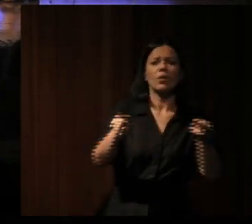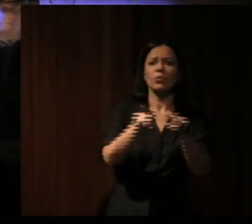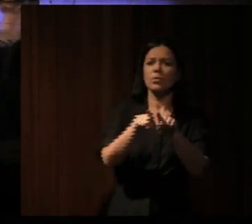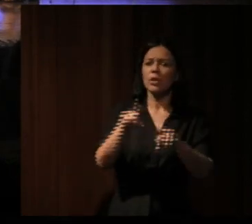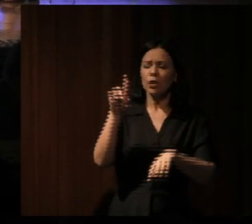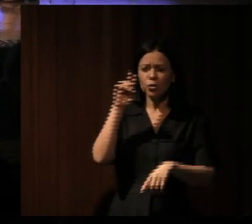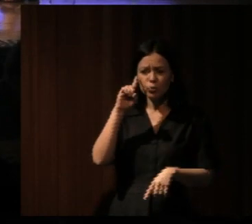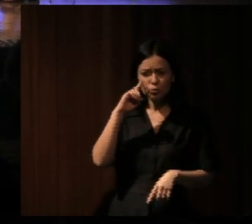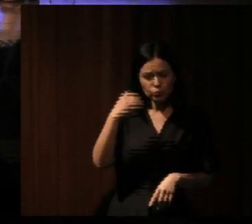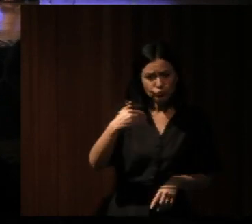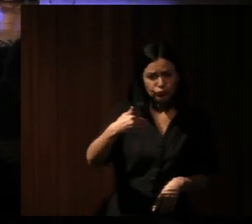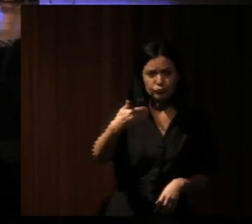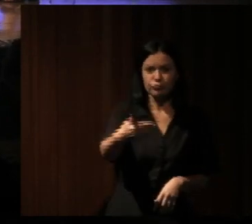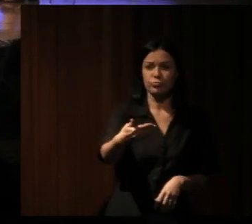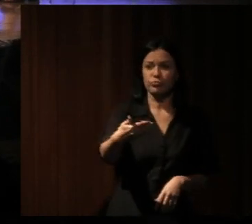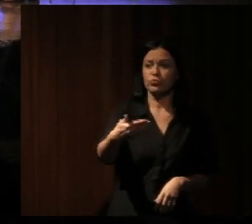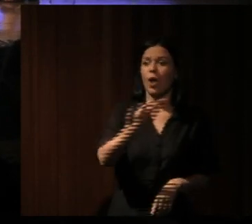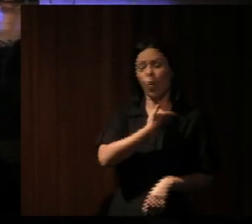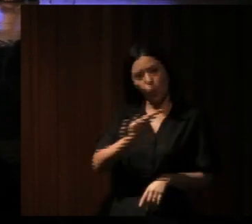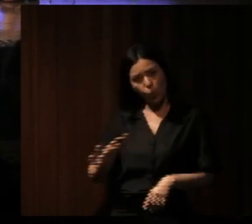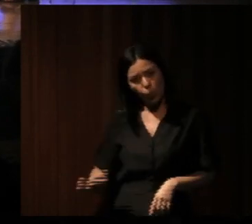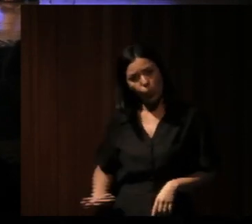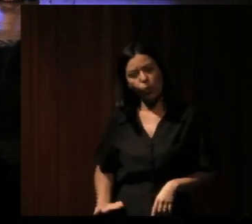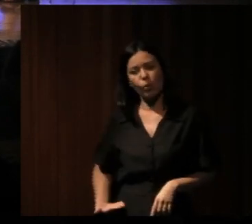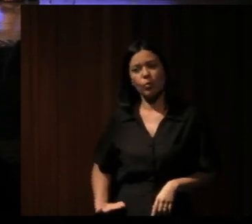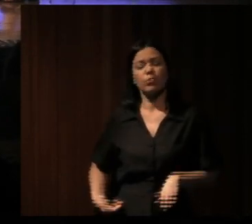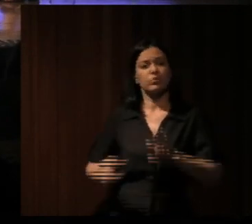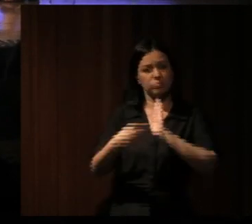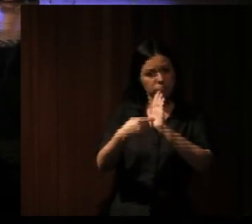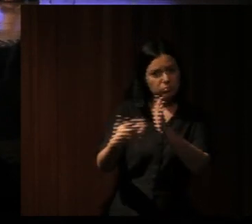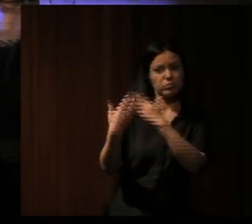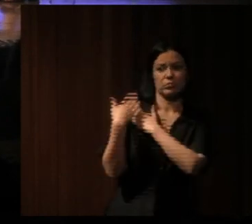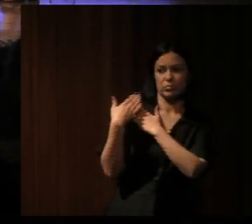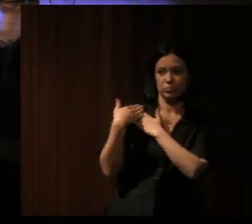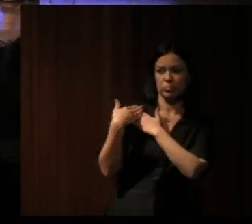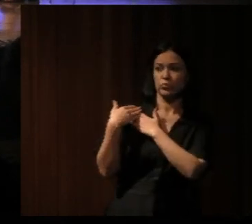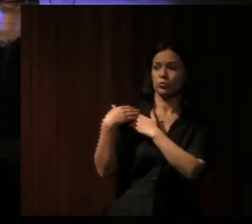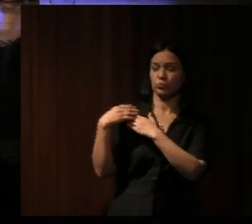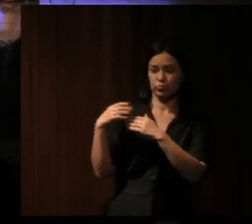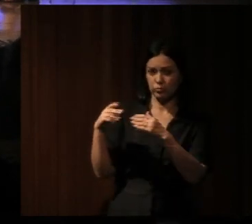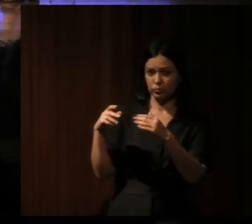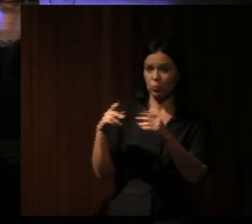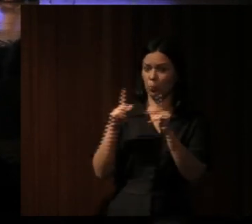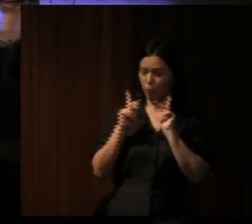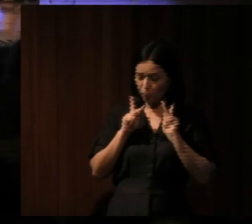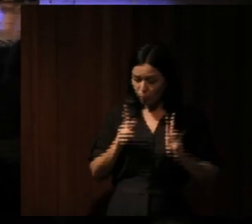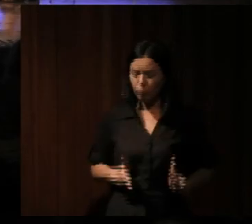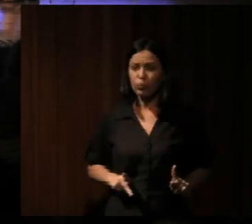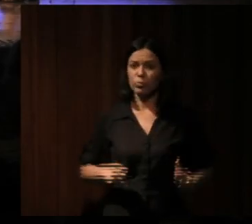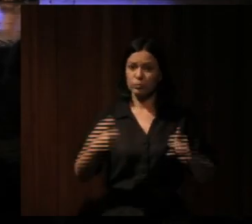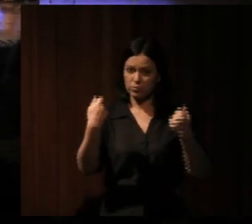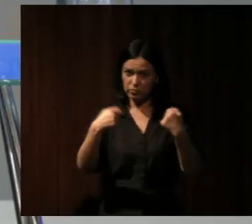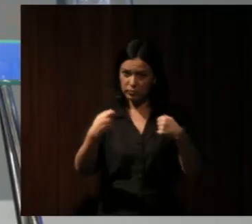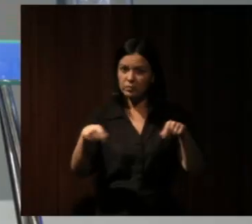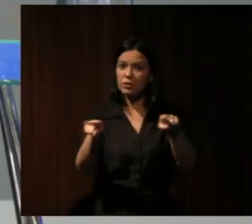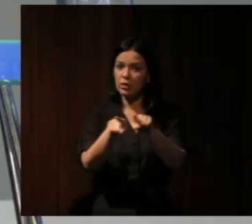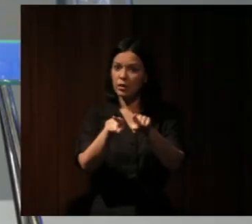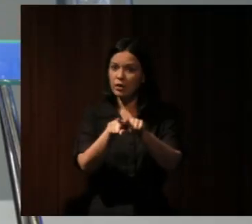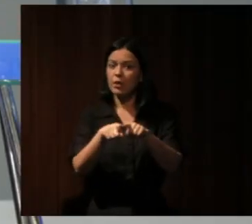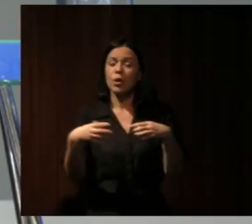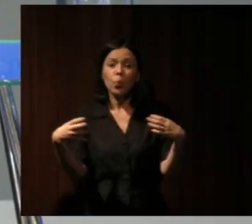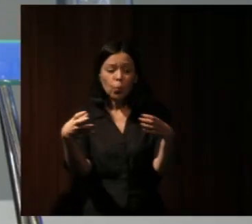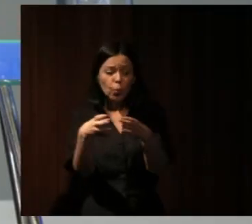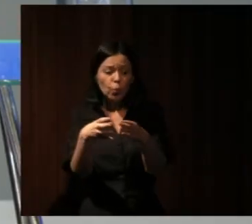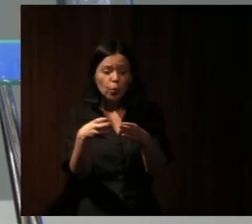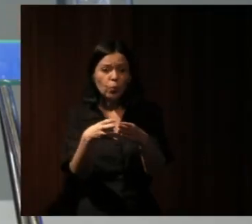eh a gente cobra do governo que elas T né que tem uma postura cobra do congresso e tal mas que de uma forma geral a